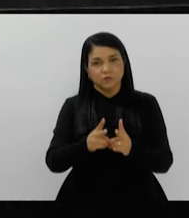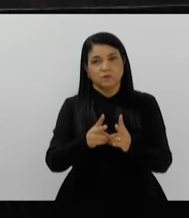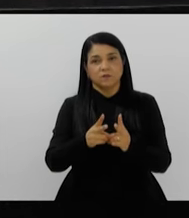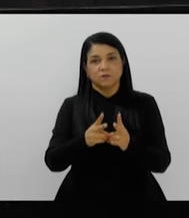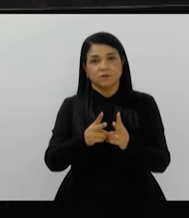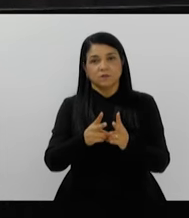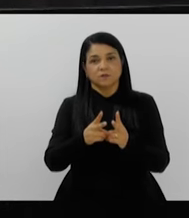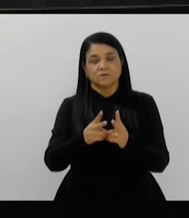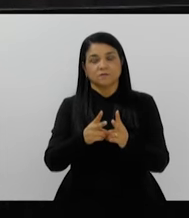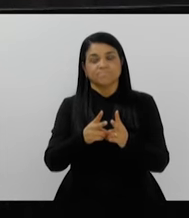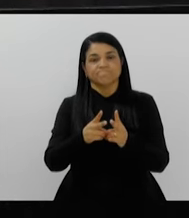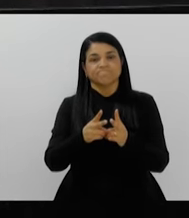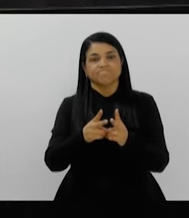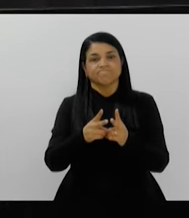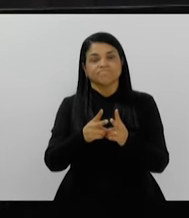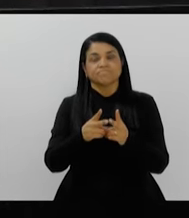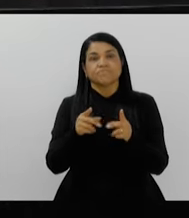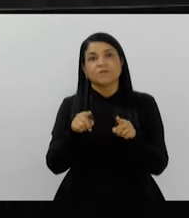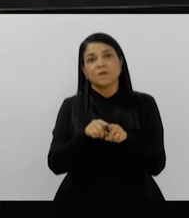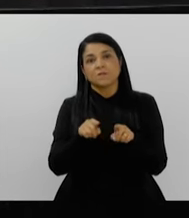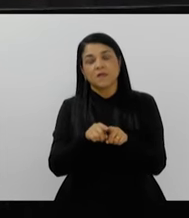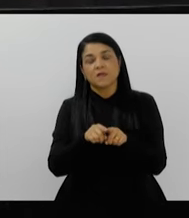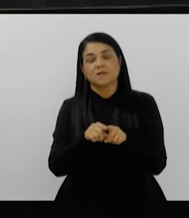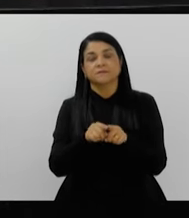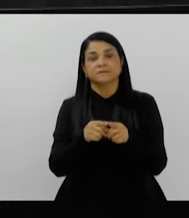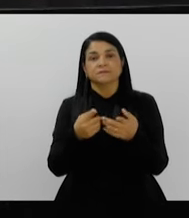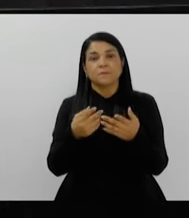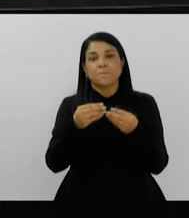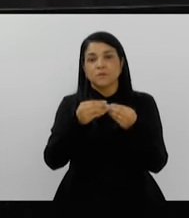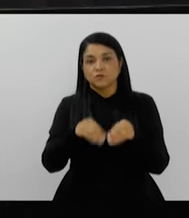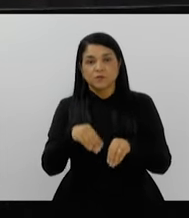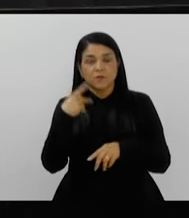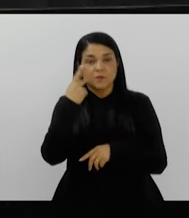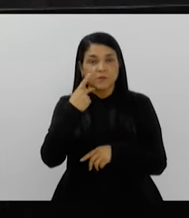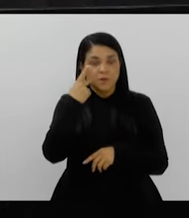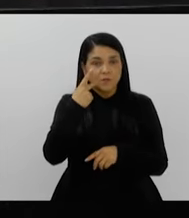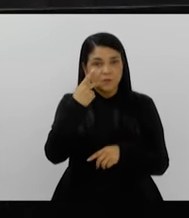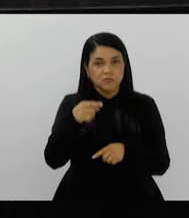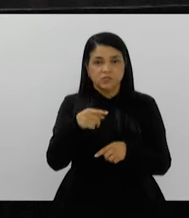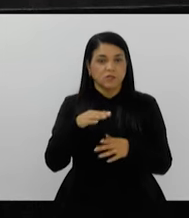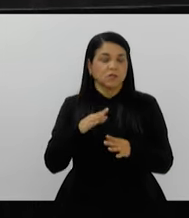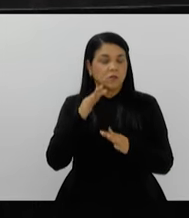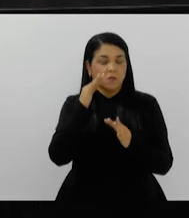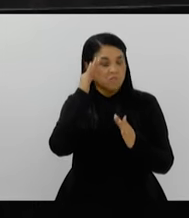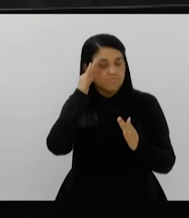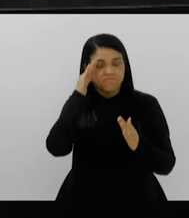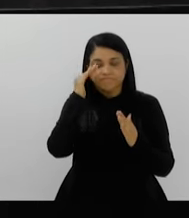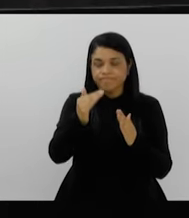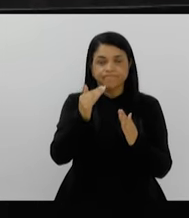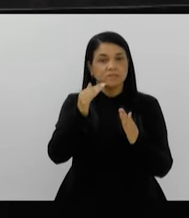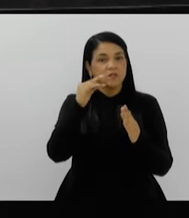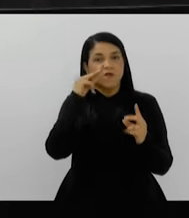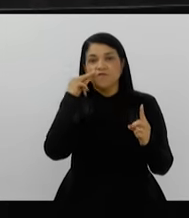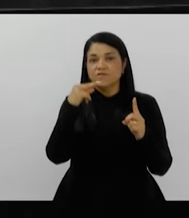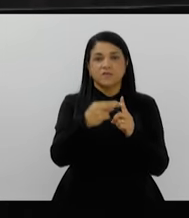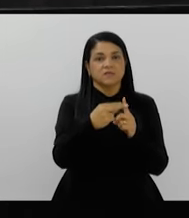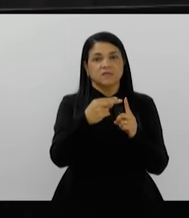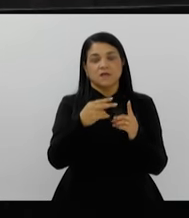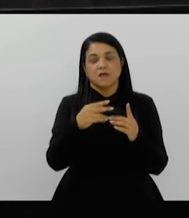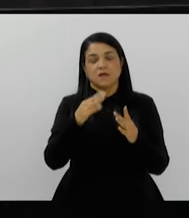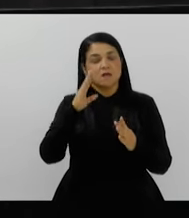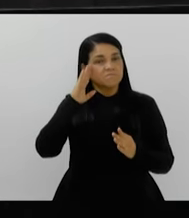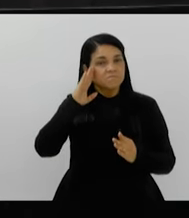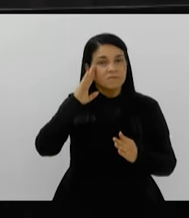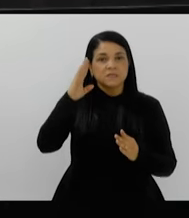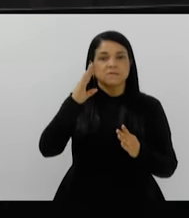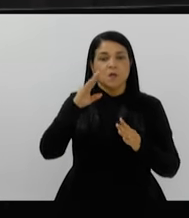de uma política de alocação de recursos que não prioriza a melhoria da qualidade da educação, que nós sabemos que